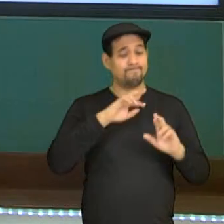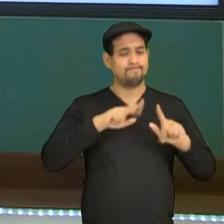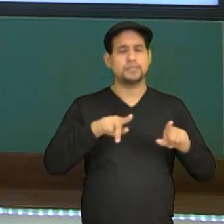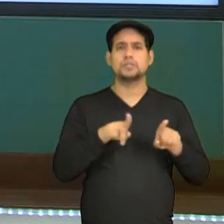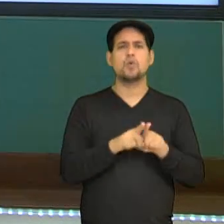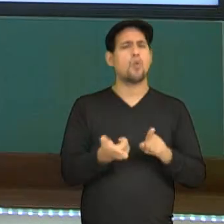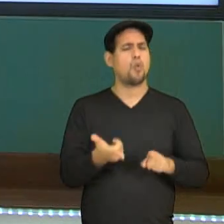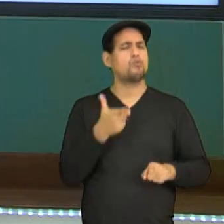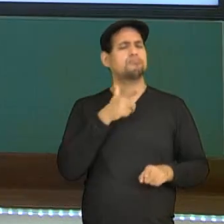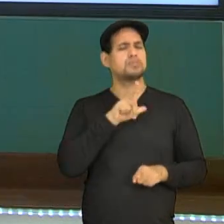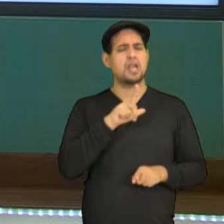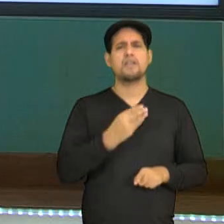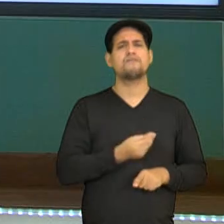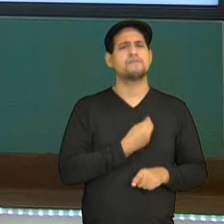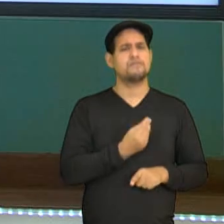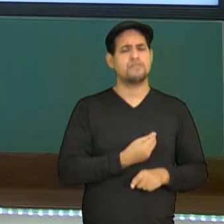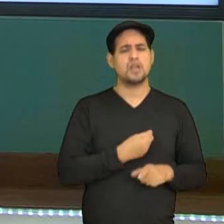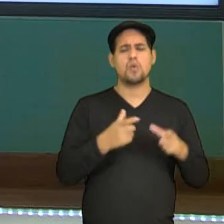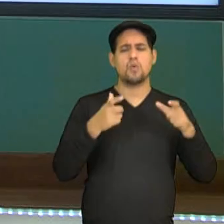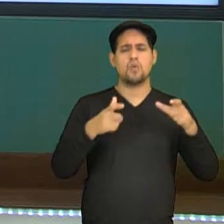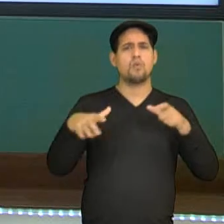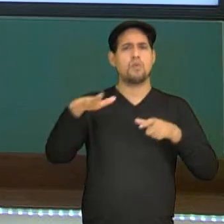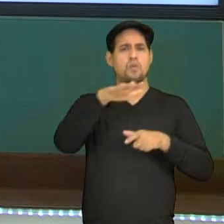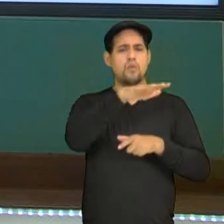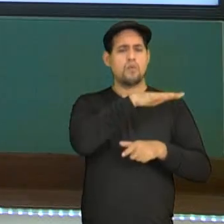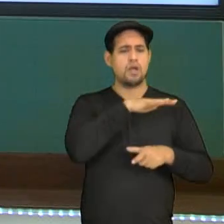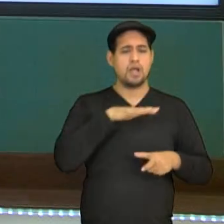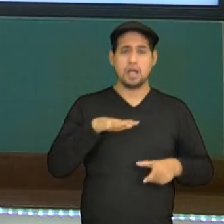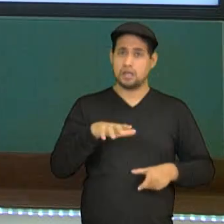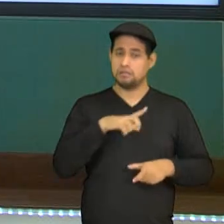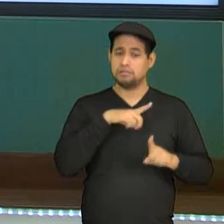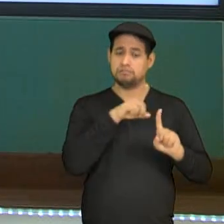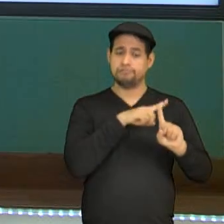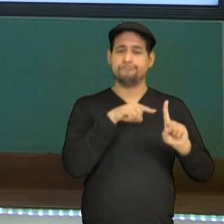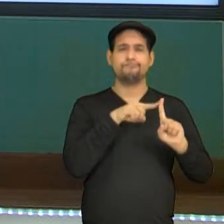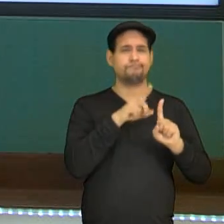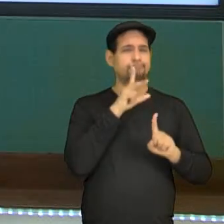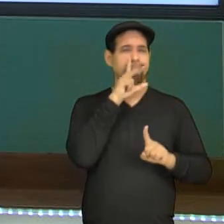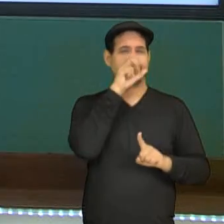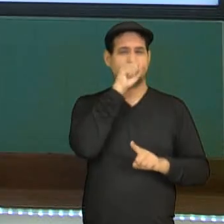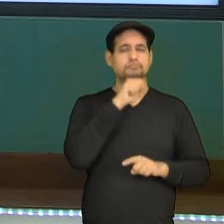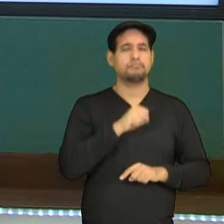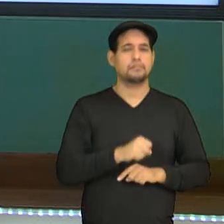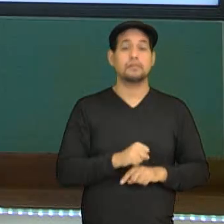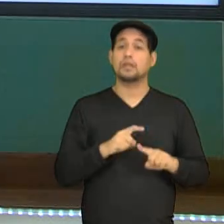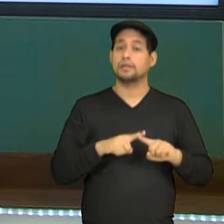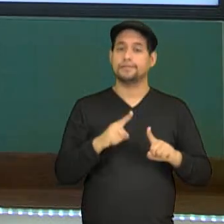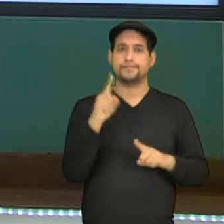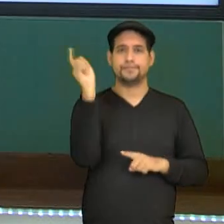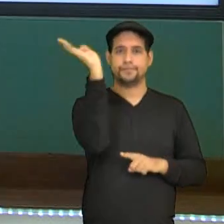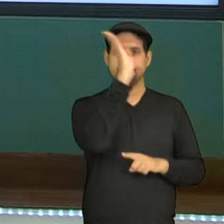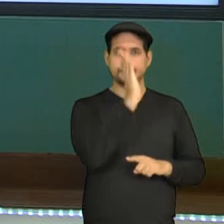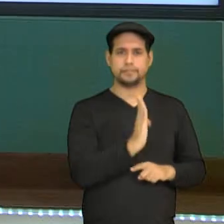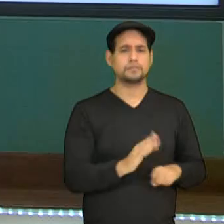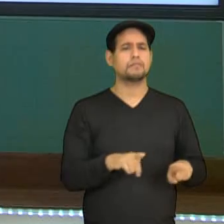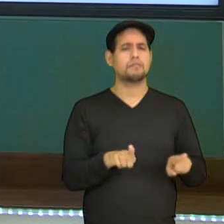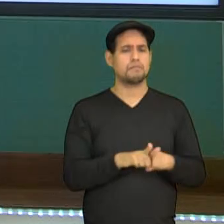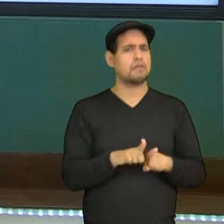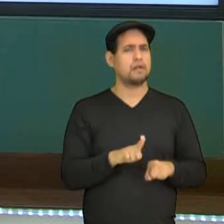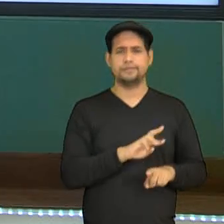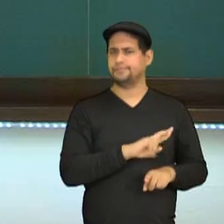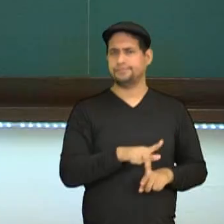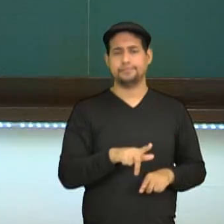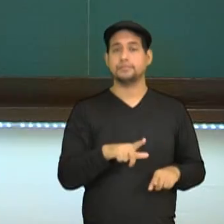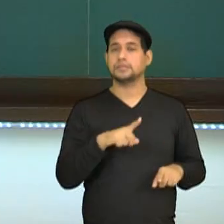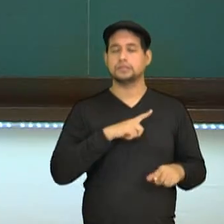adversas, consegue ocupar espaços quando esse tem um objetivo muito forte. No Brasil também não é diferente.